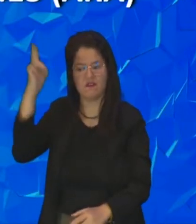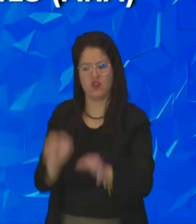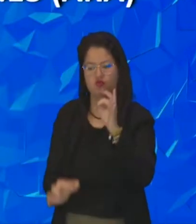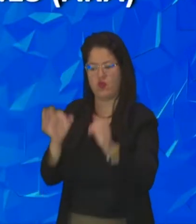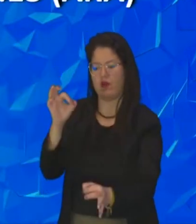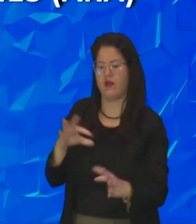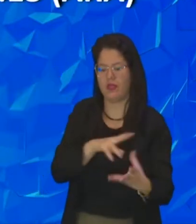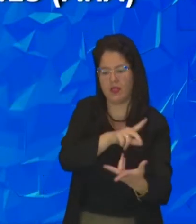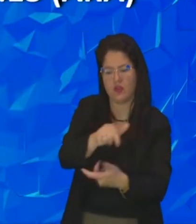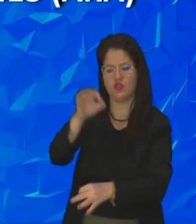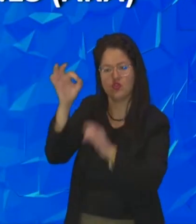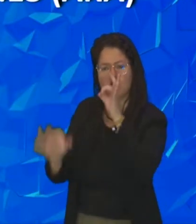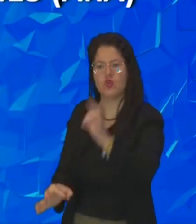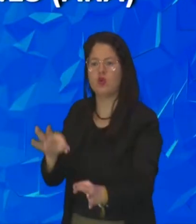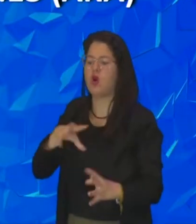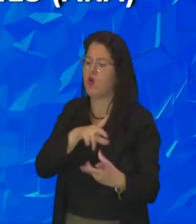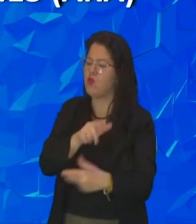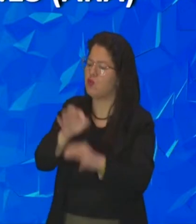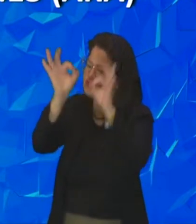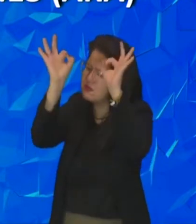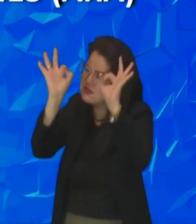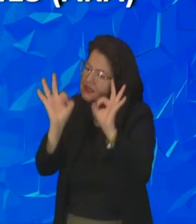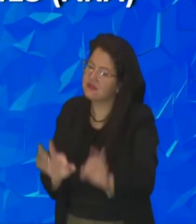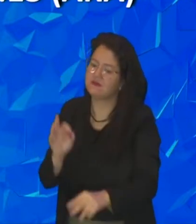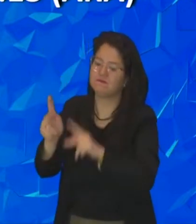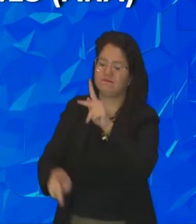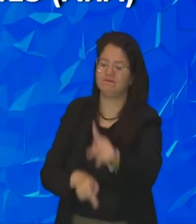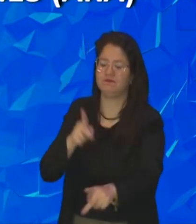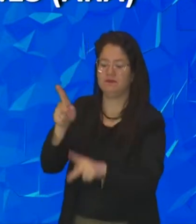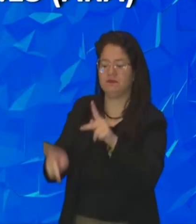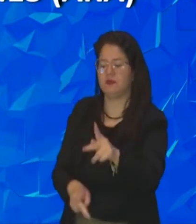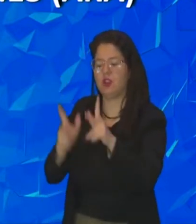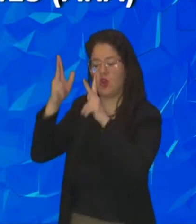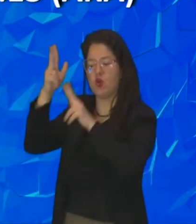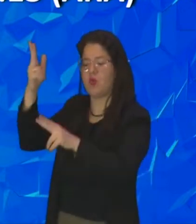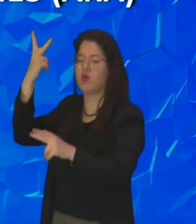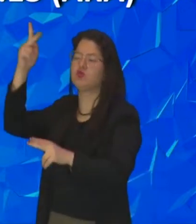terra, julgará o mundo com justiça e os povos